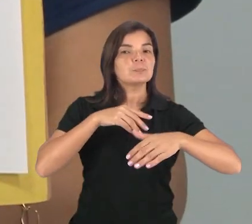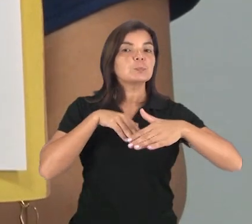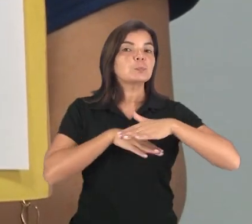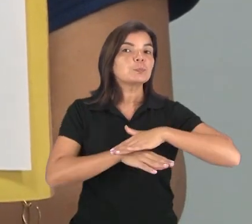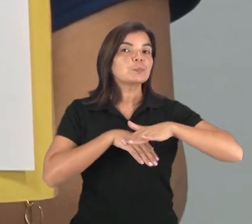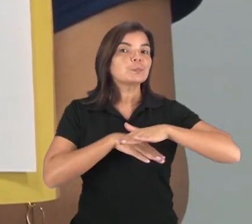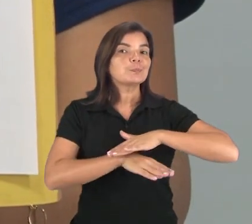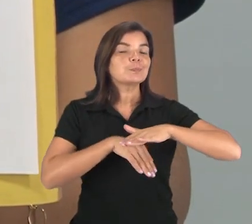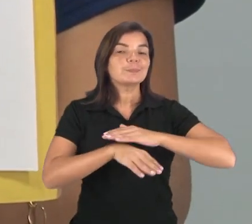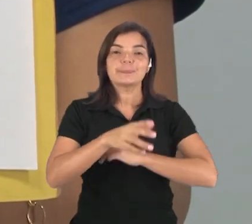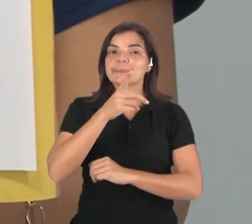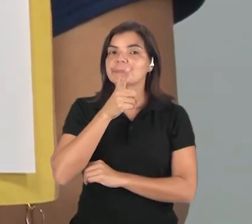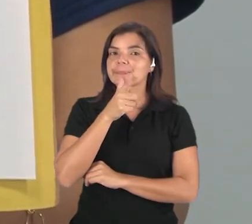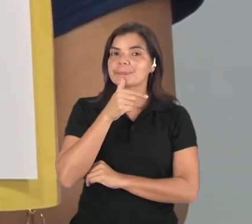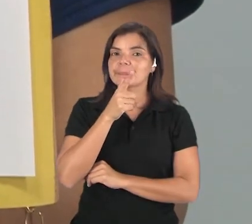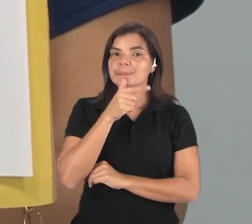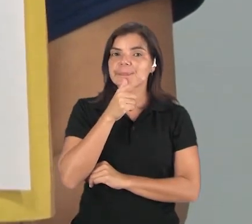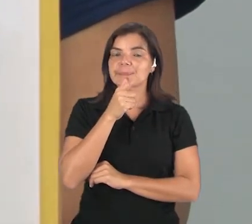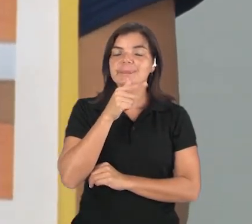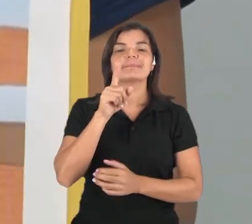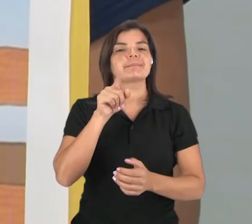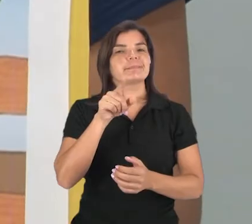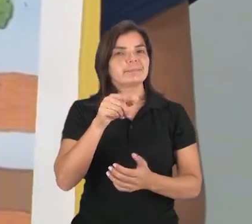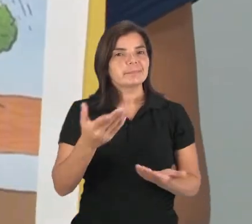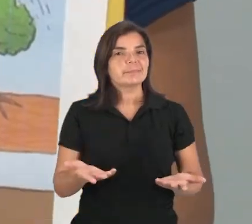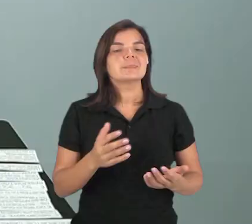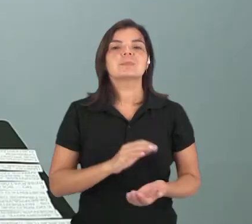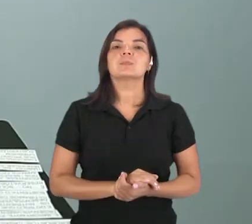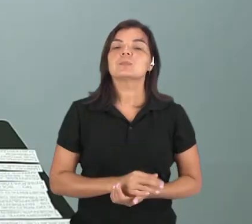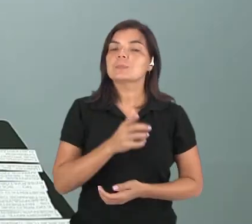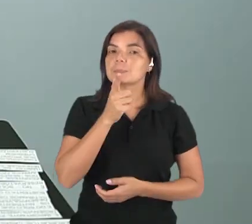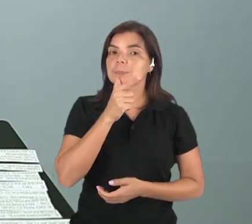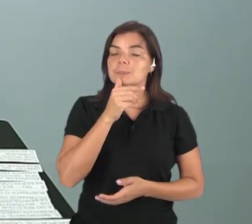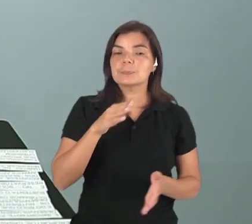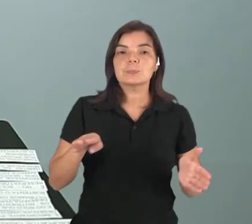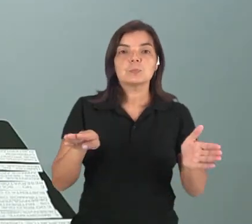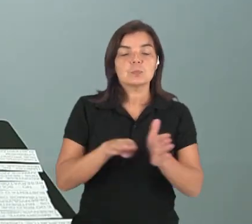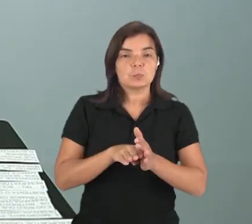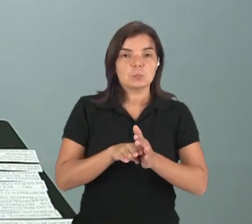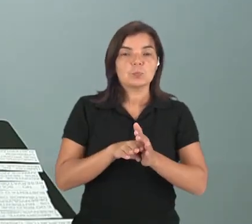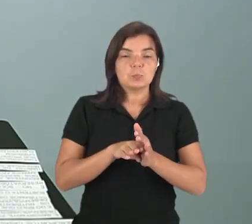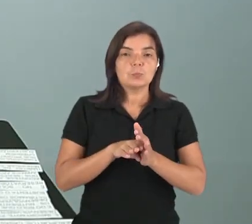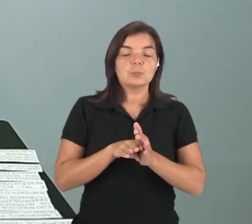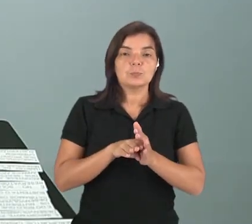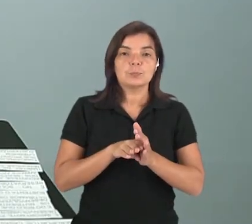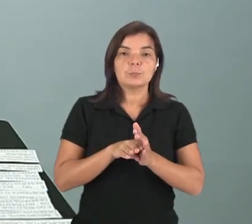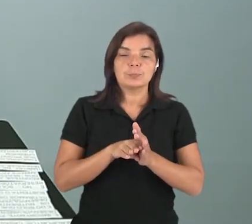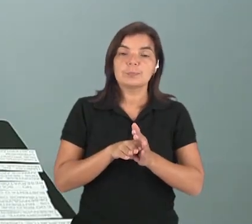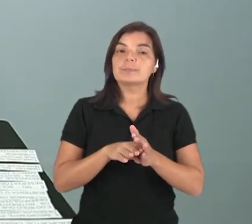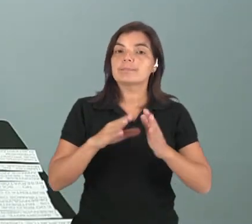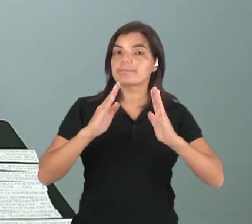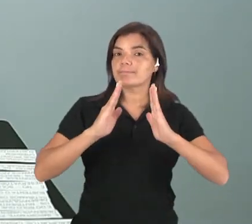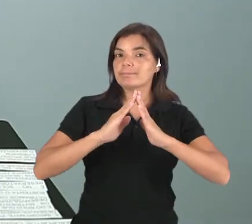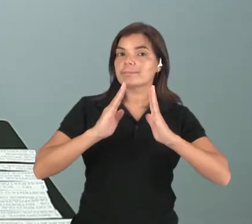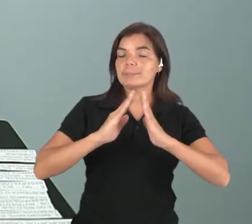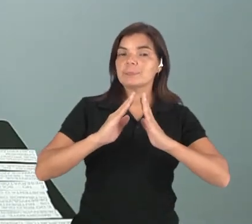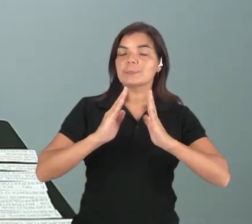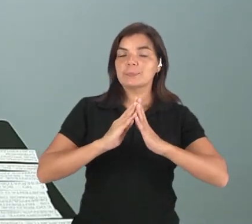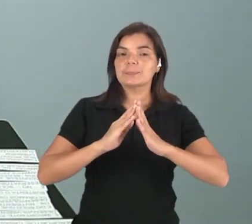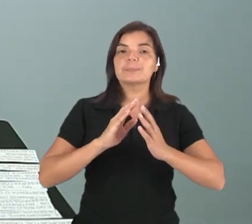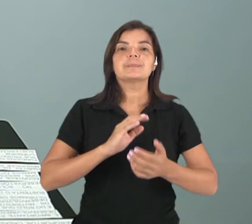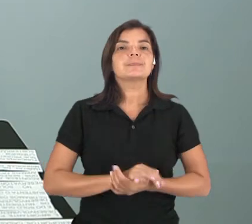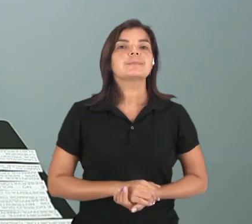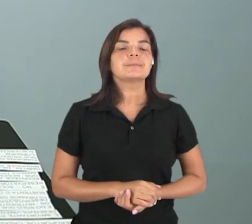reservatório de água. Isso mesmo. A água que chega, né, na torneira das nossas casas, de onde